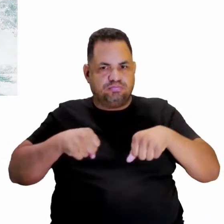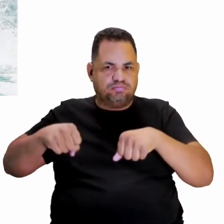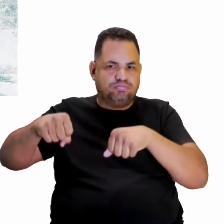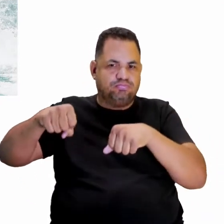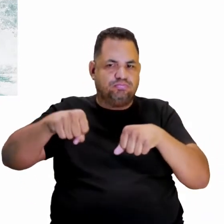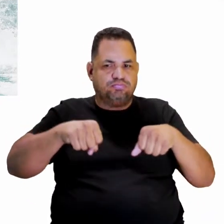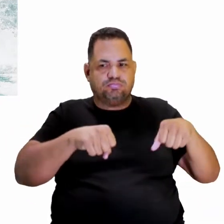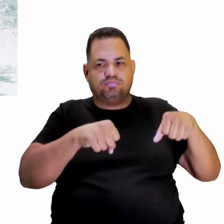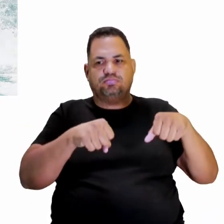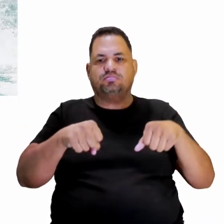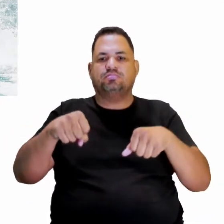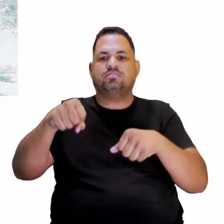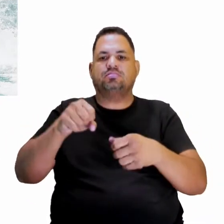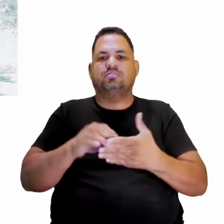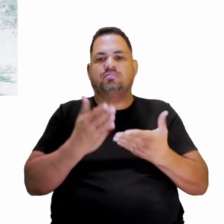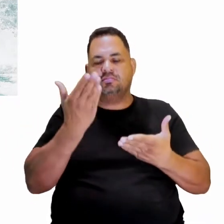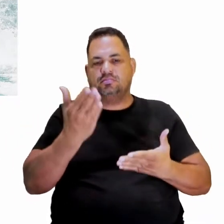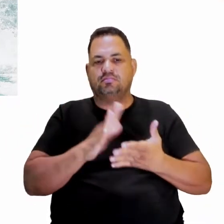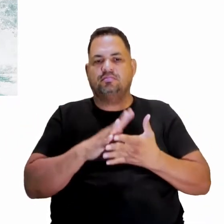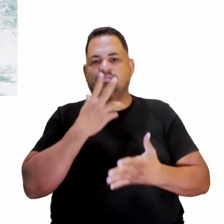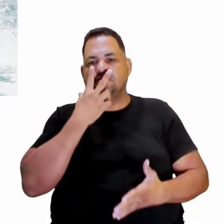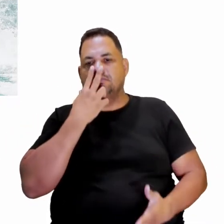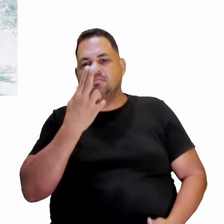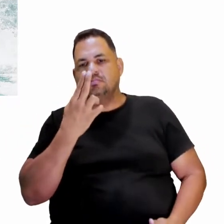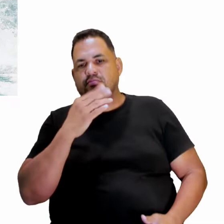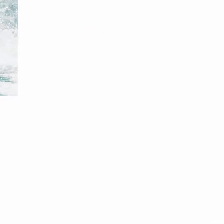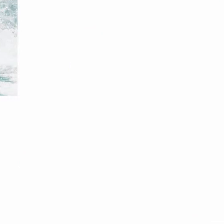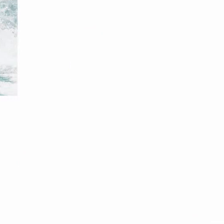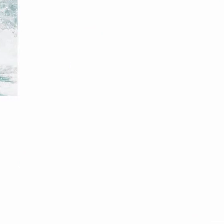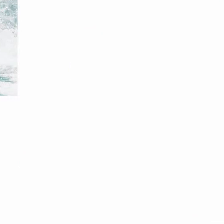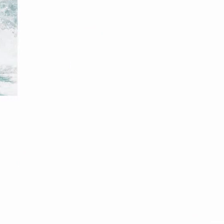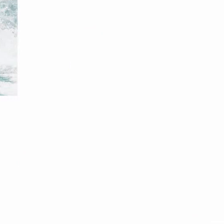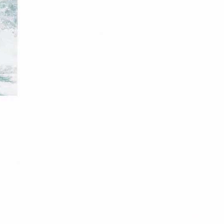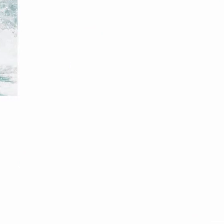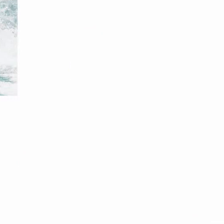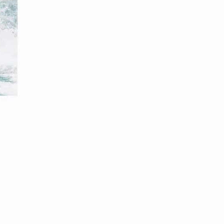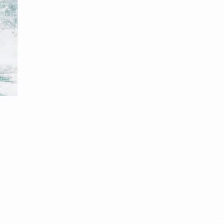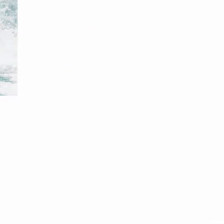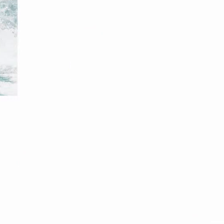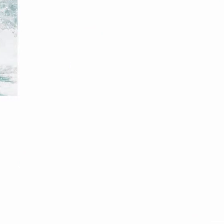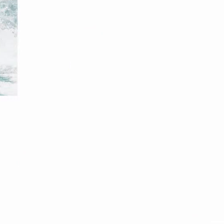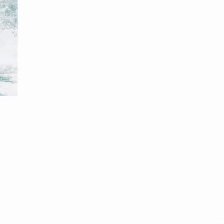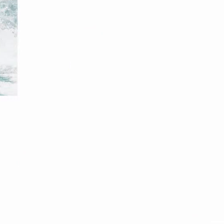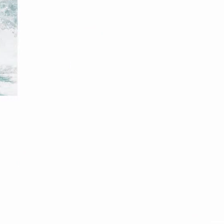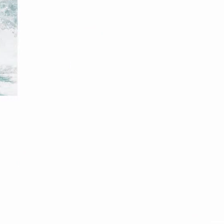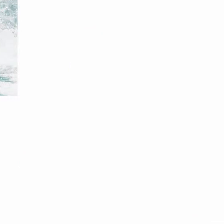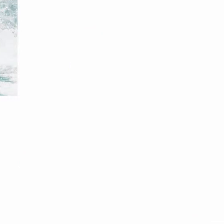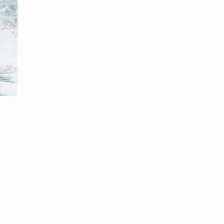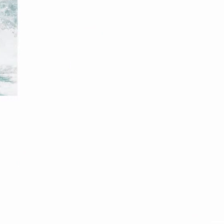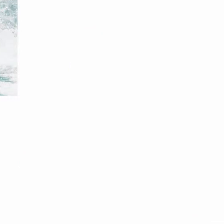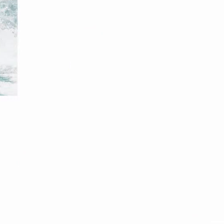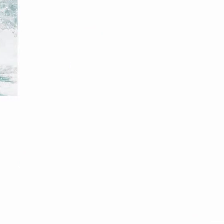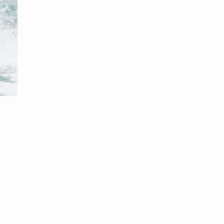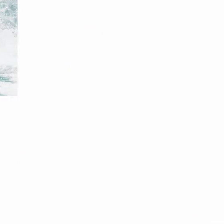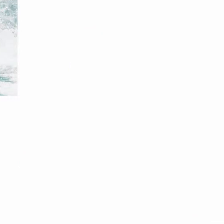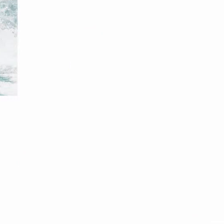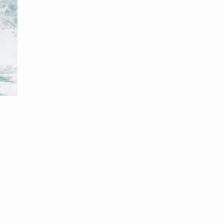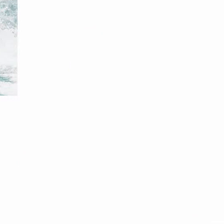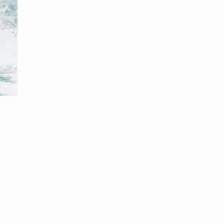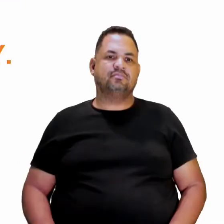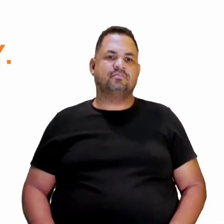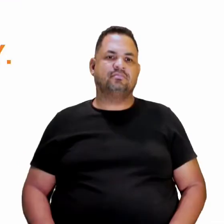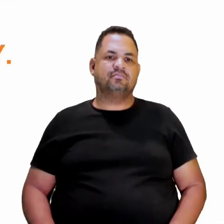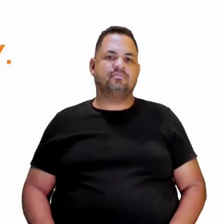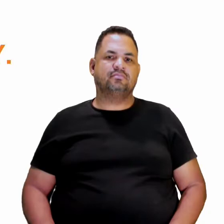algo parecido. Muita aventura, muita adventure. E aí temos a próxima